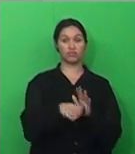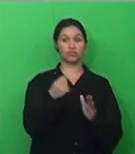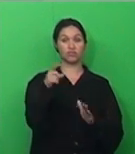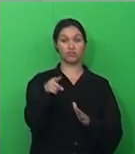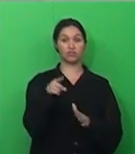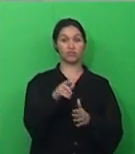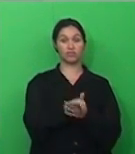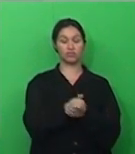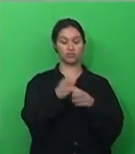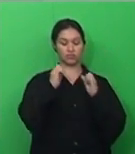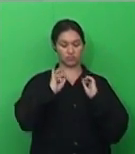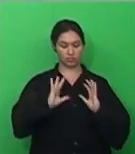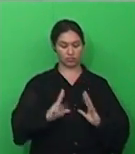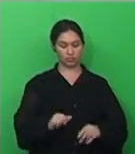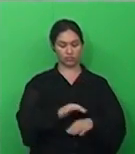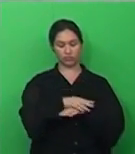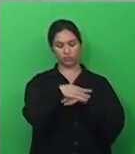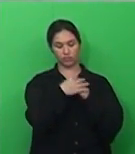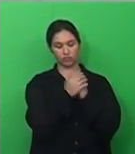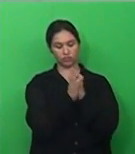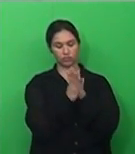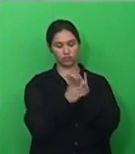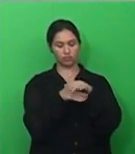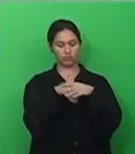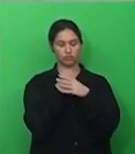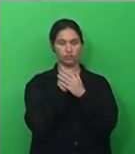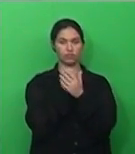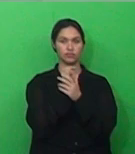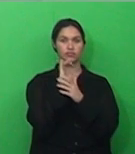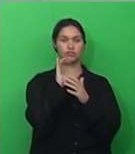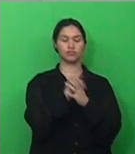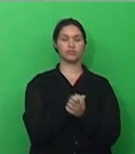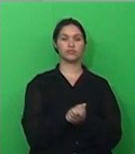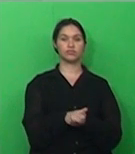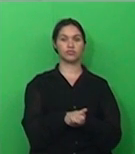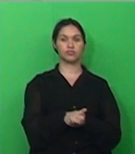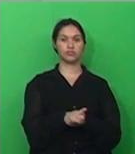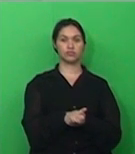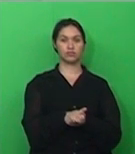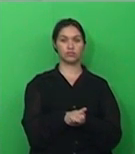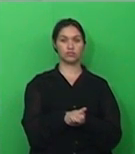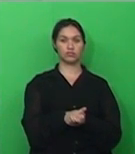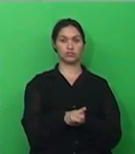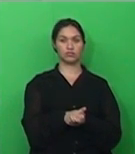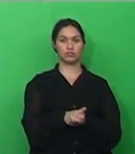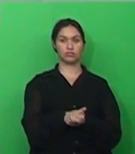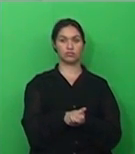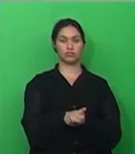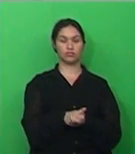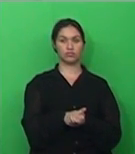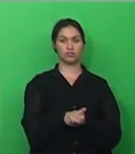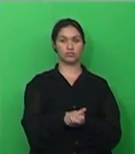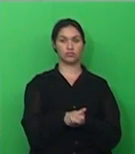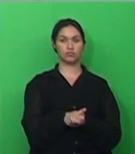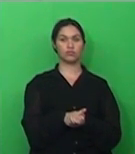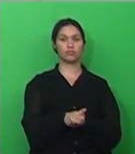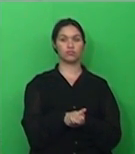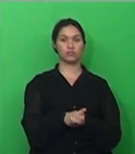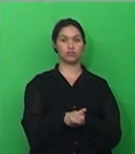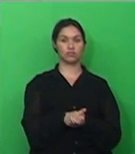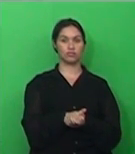né, na sua atividade, precisa lavar as mãos, atende um, lava a mão, atende o